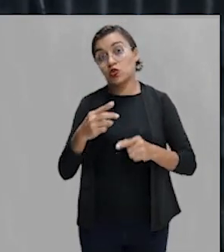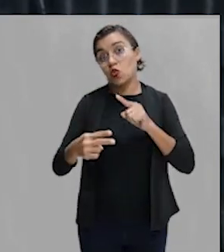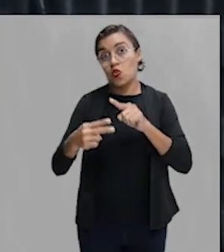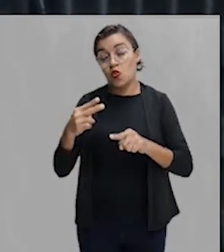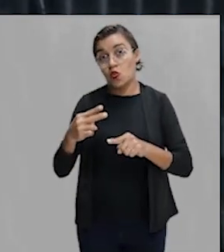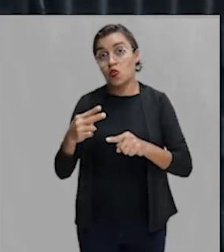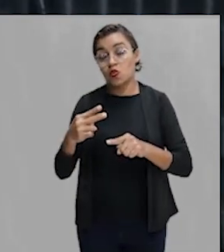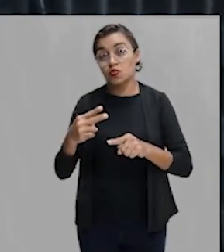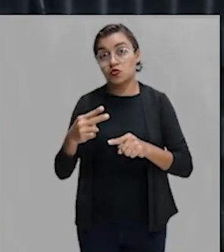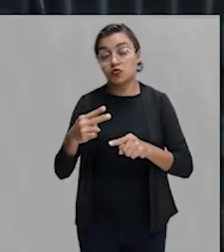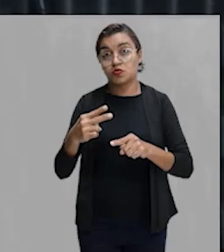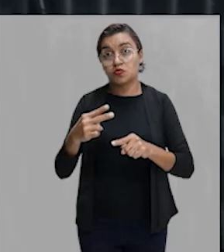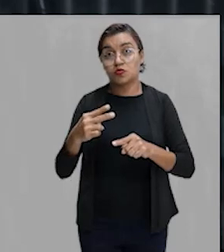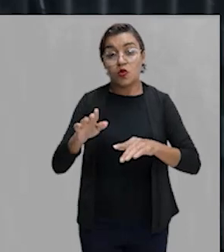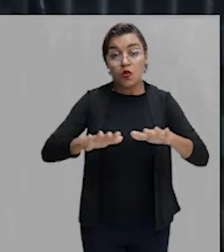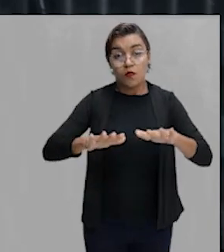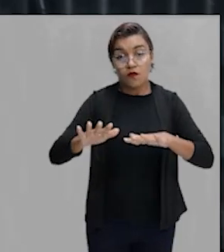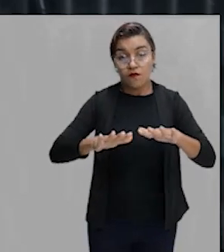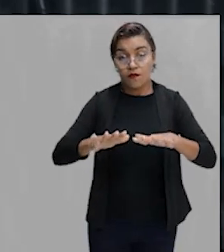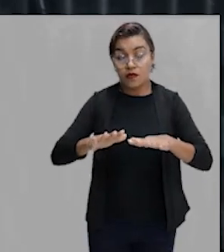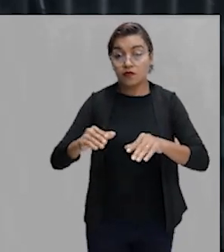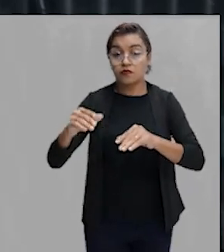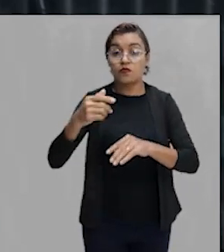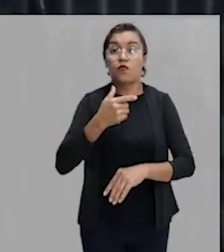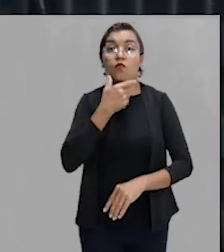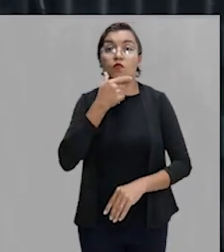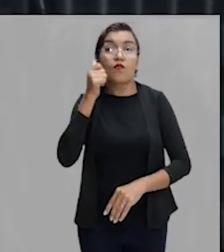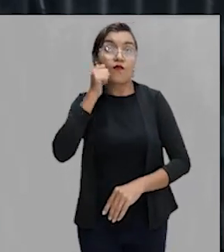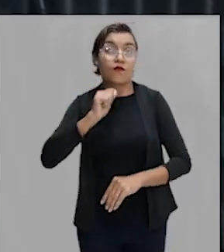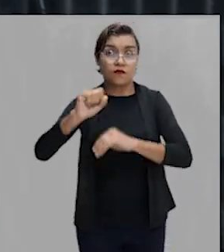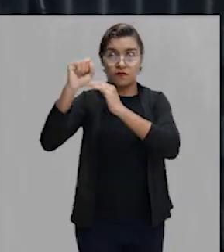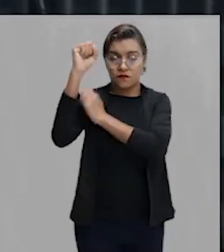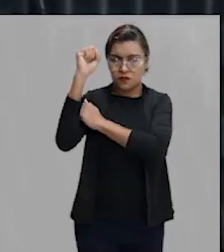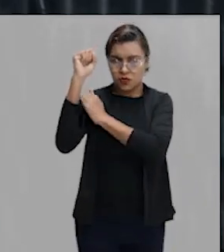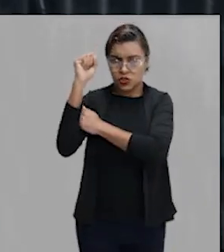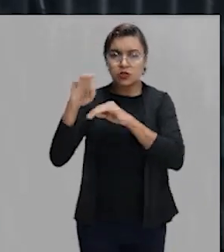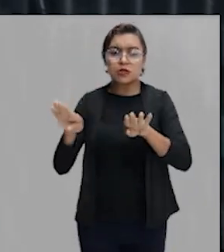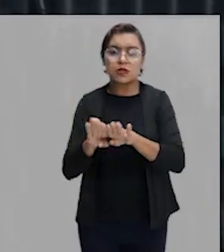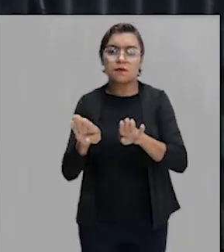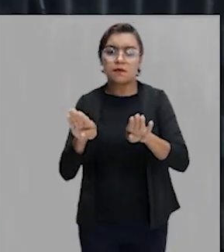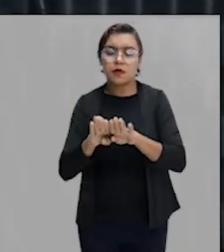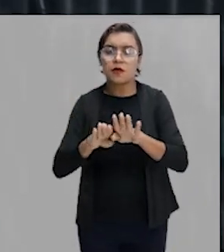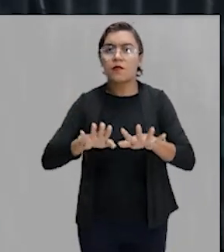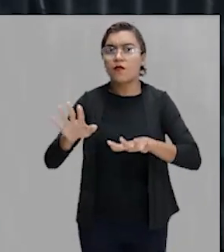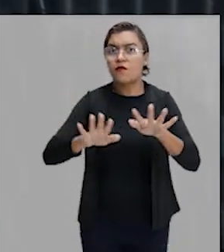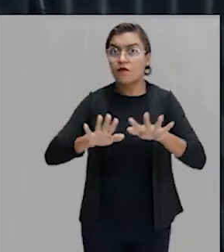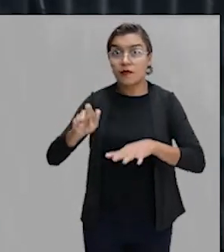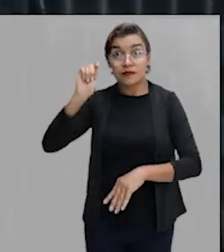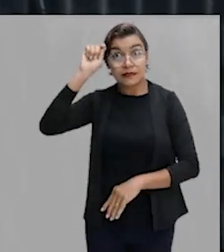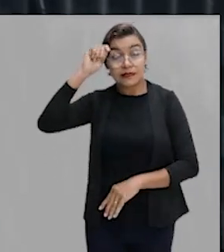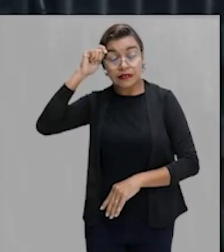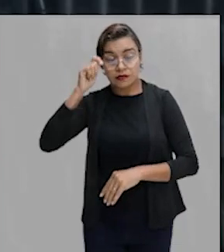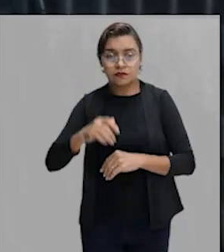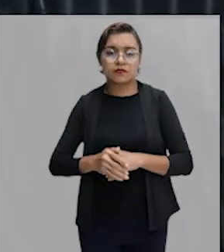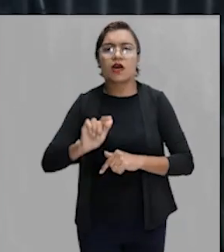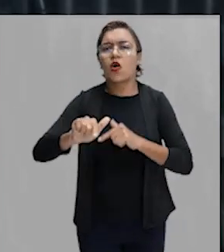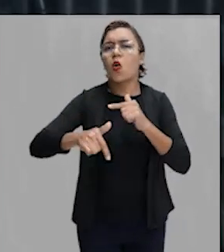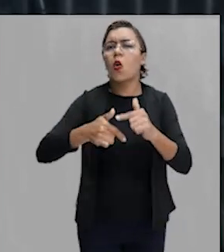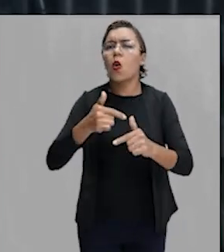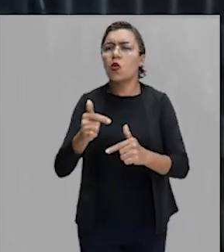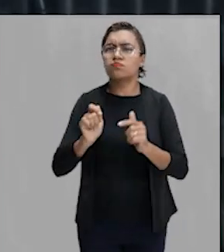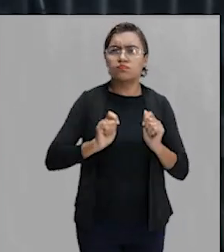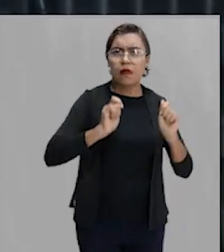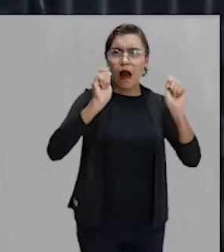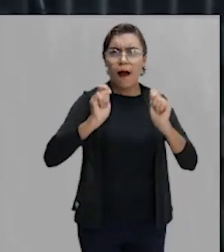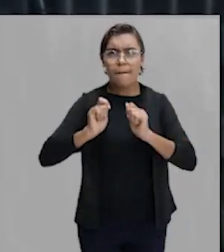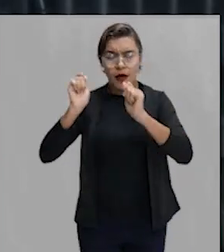o movimento feminista e o movimento negro. Existem outros movimentos contemporâneos que você pode consultar lá no seu livro